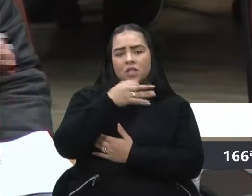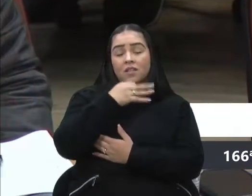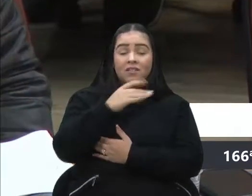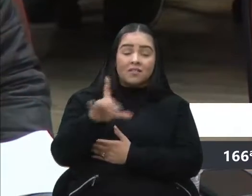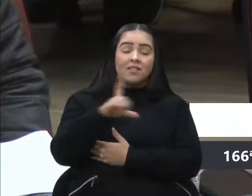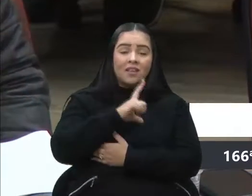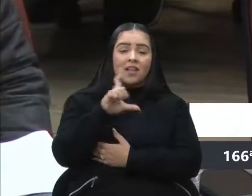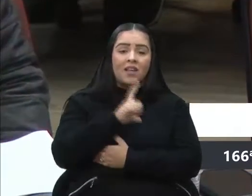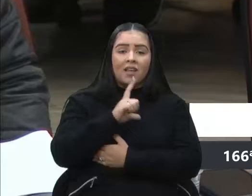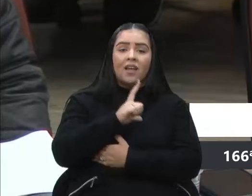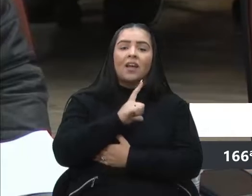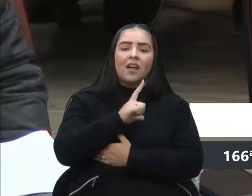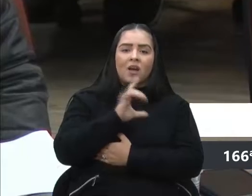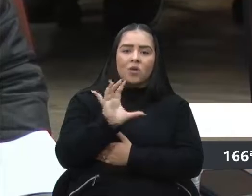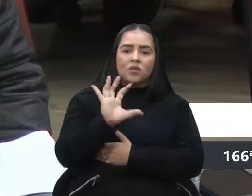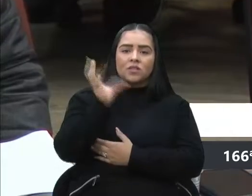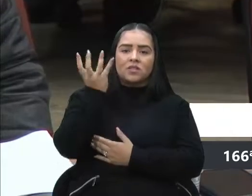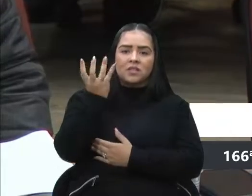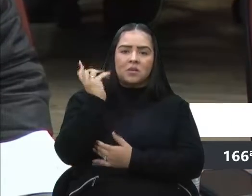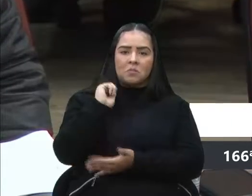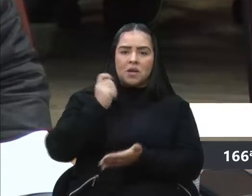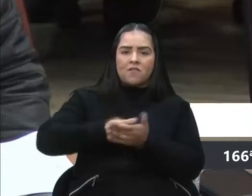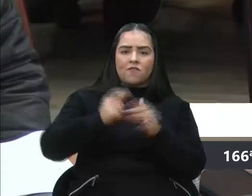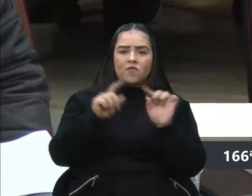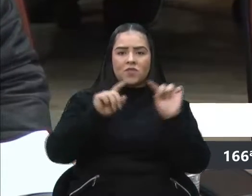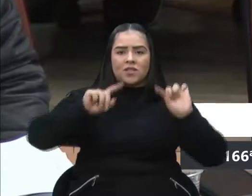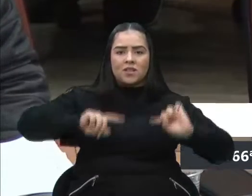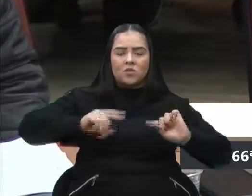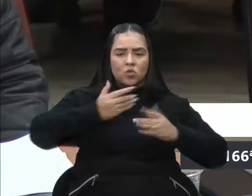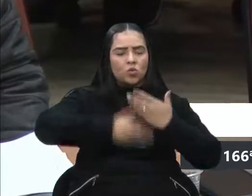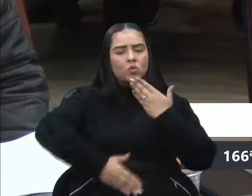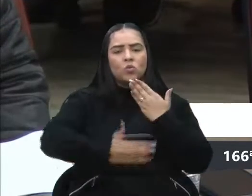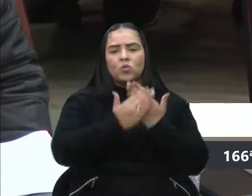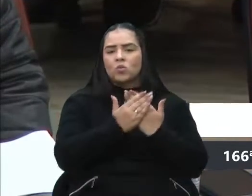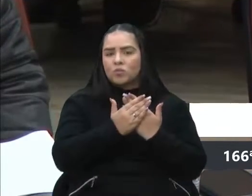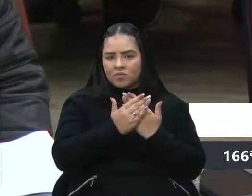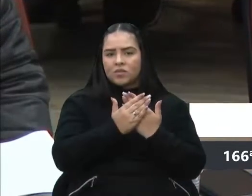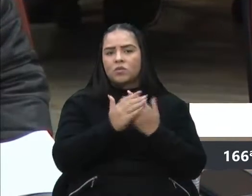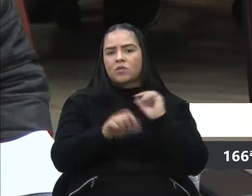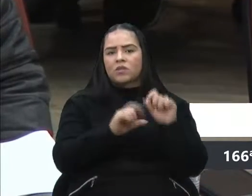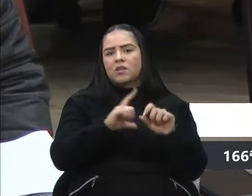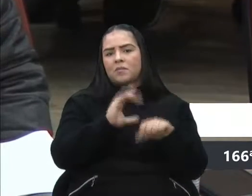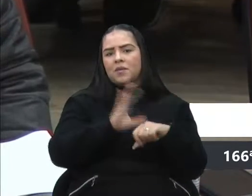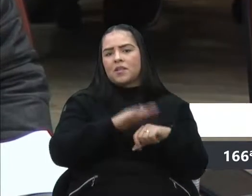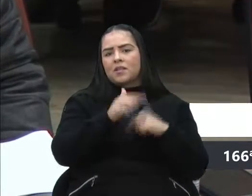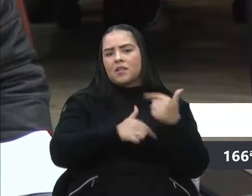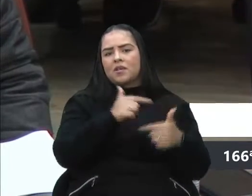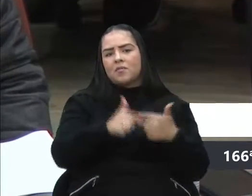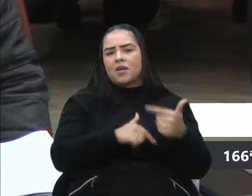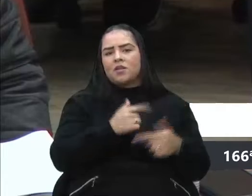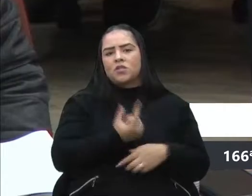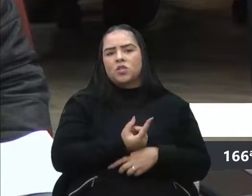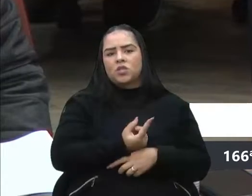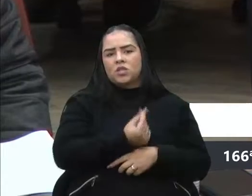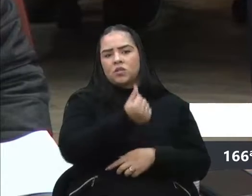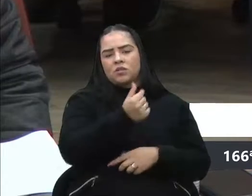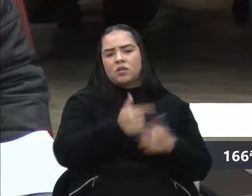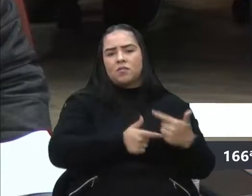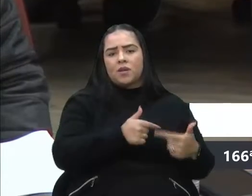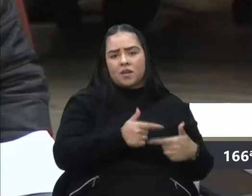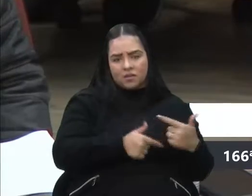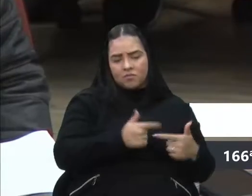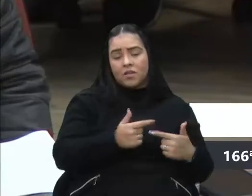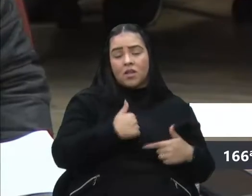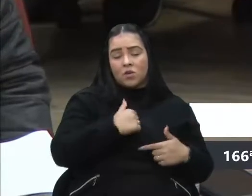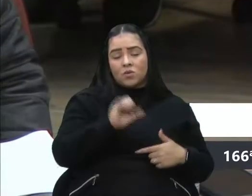estiver faturando, pagando seus funcionários e tudo mais, gerando trabalho, renda, emprego, eu serei favorável ao aporte que